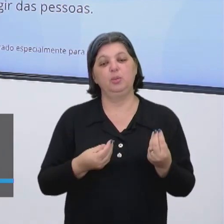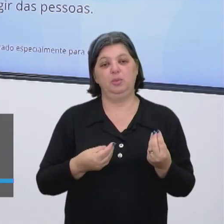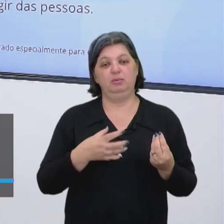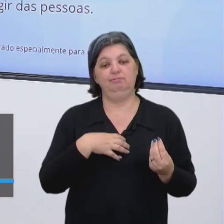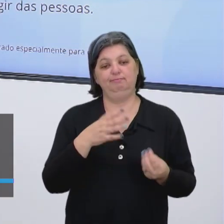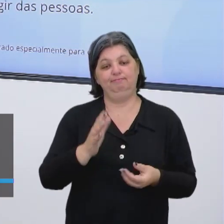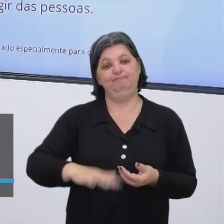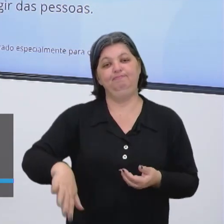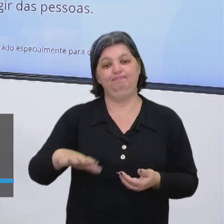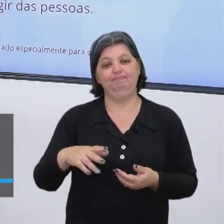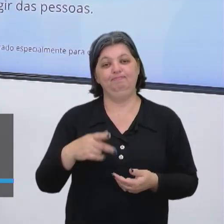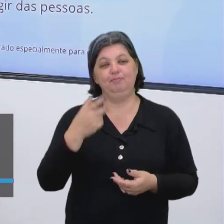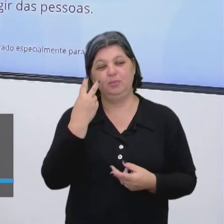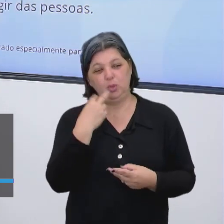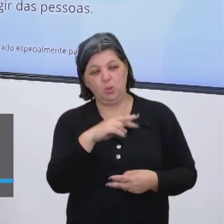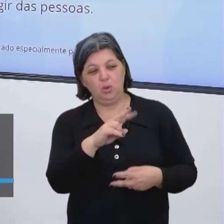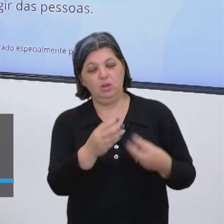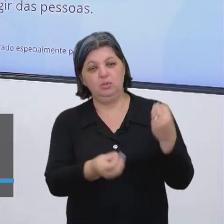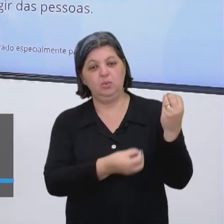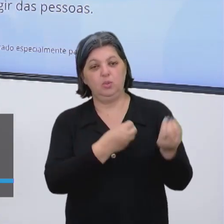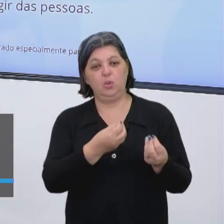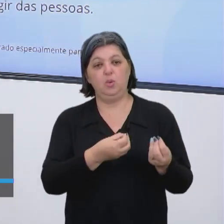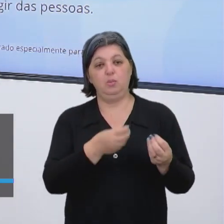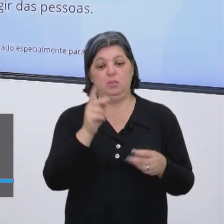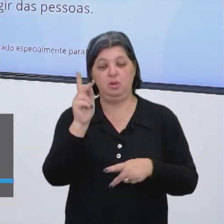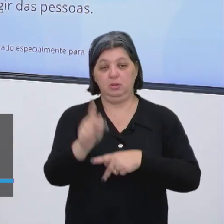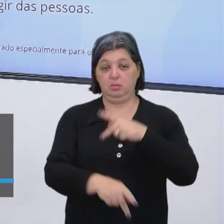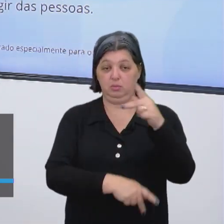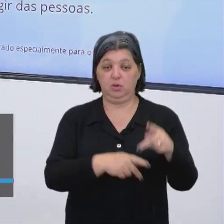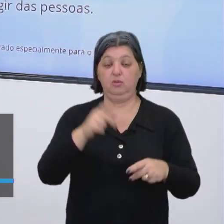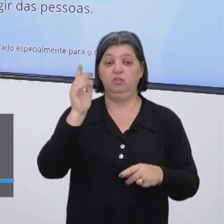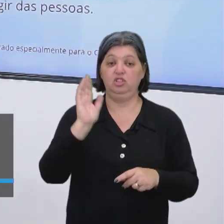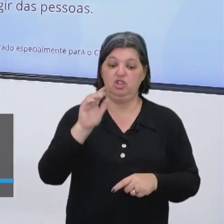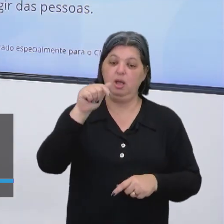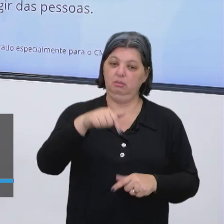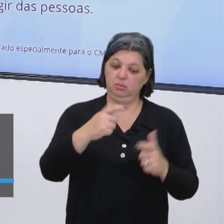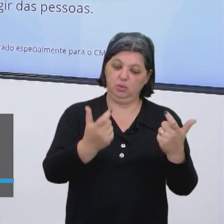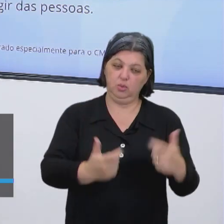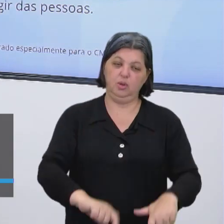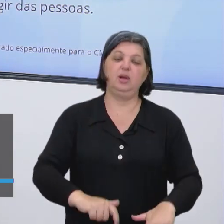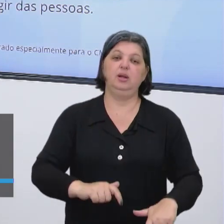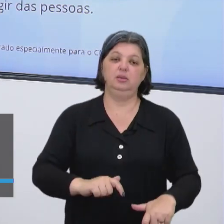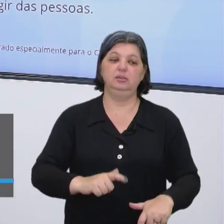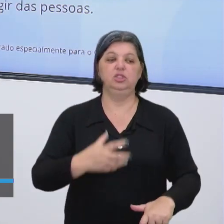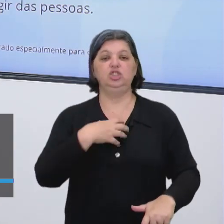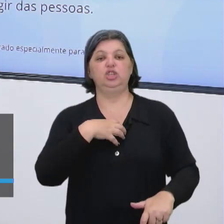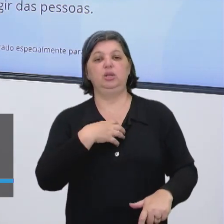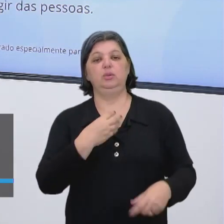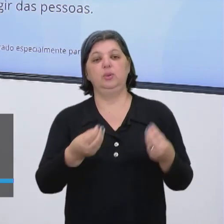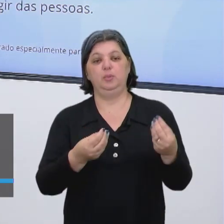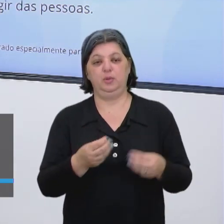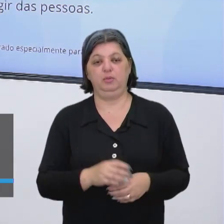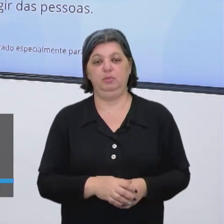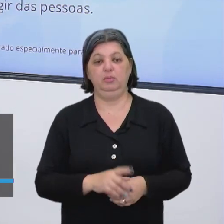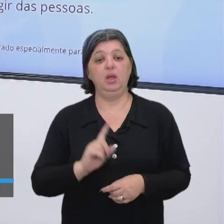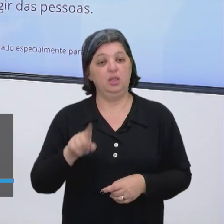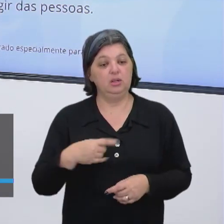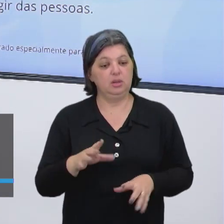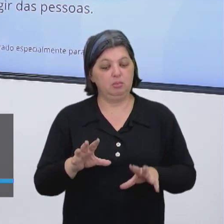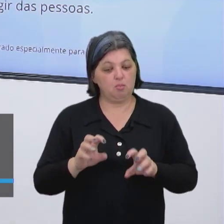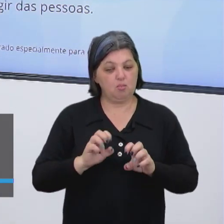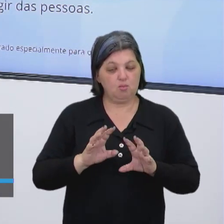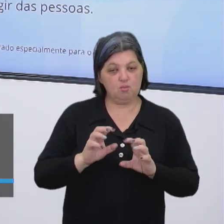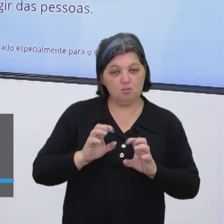é justamente olhando para como os nativos, as pessoas que são daquela terra, se comportam. E a gente vai absorvendo